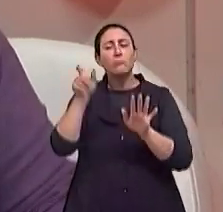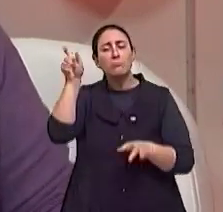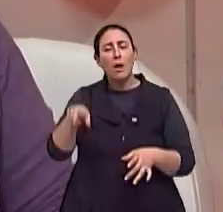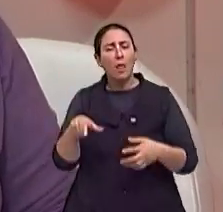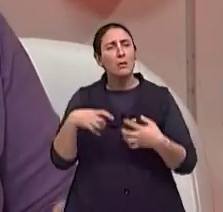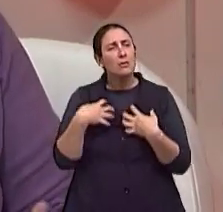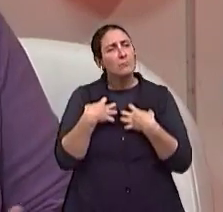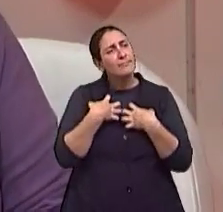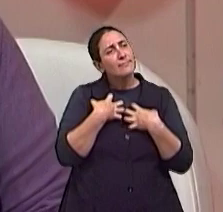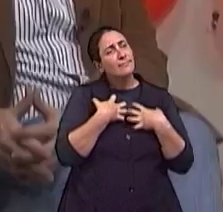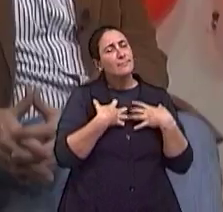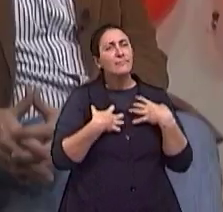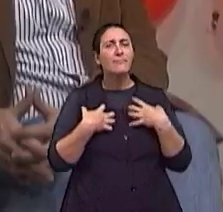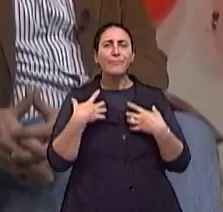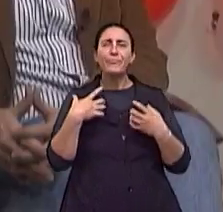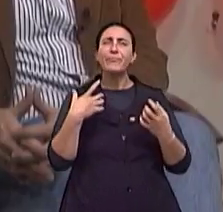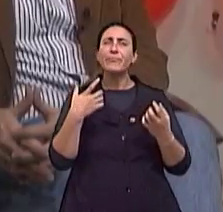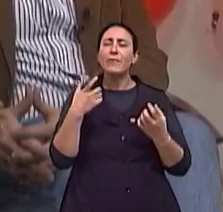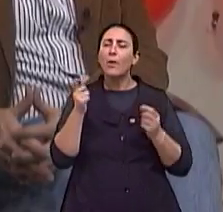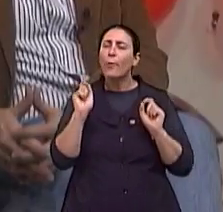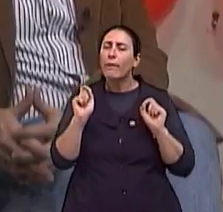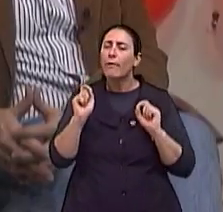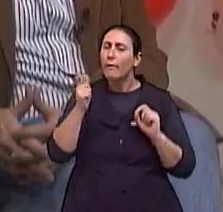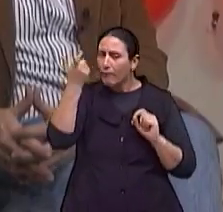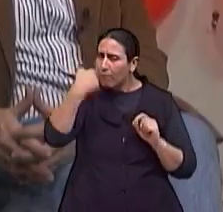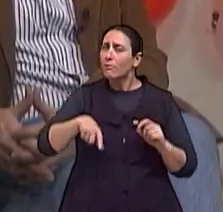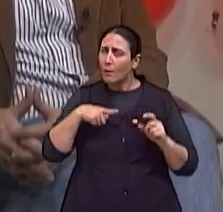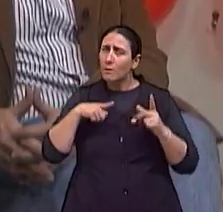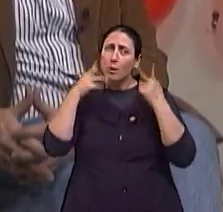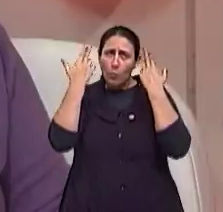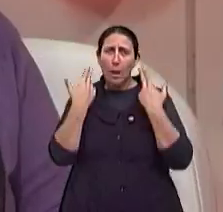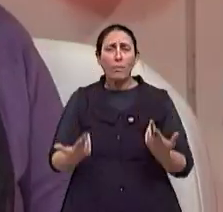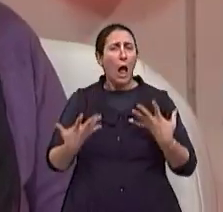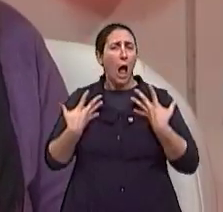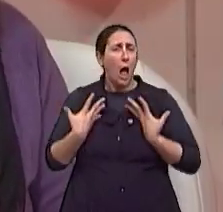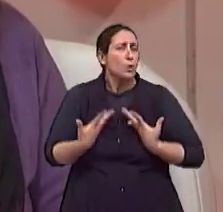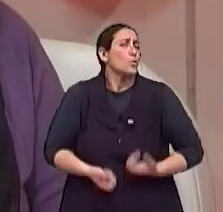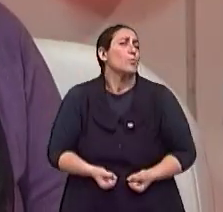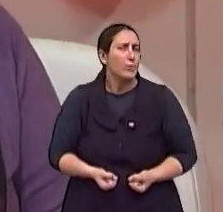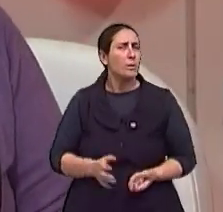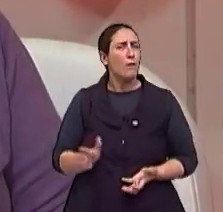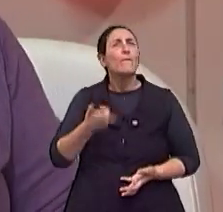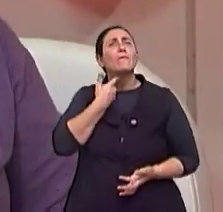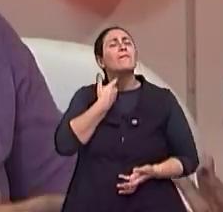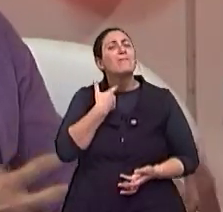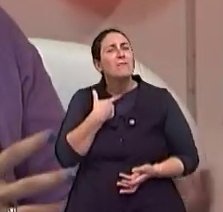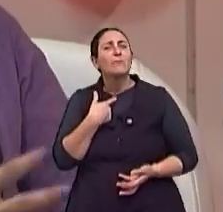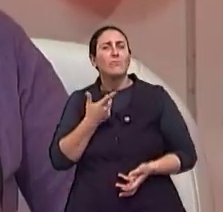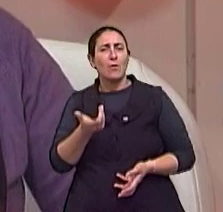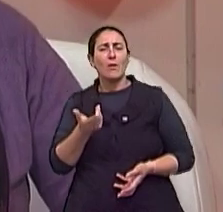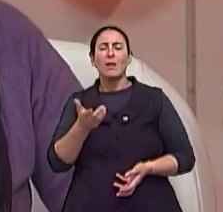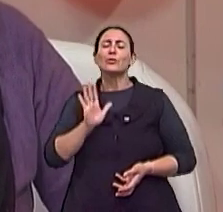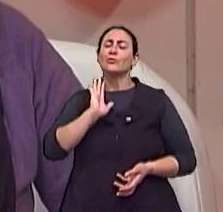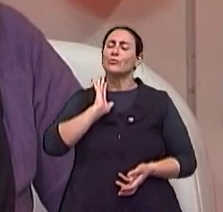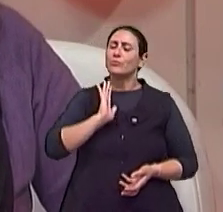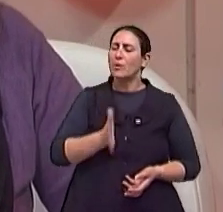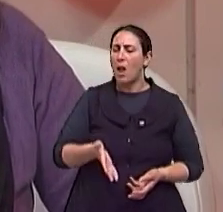que hoje as pessoas têm mais naturalidade para se assumirem nos seus desejos. Né? Já